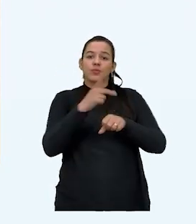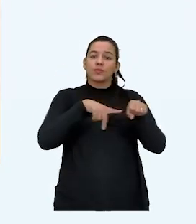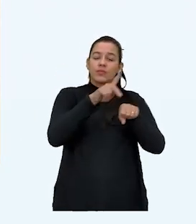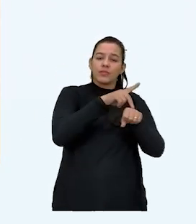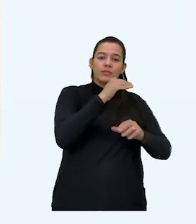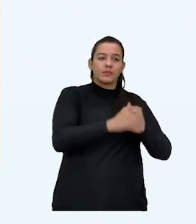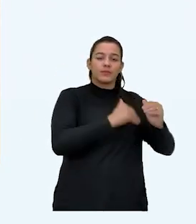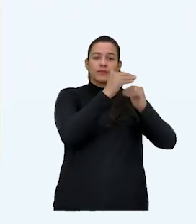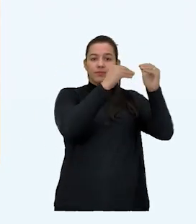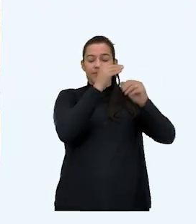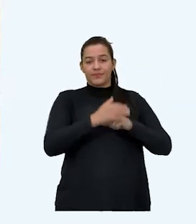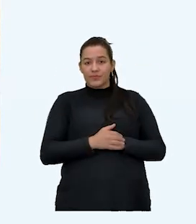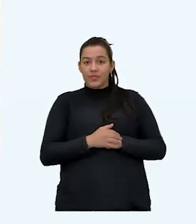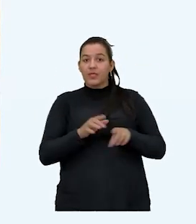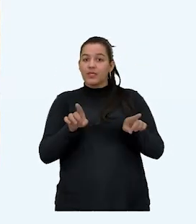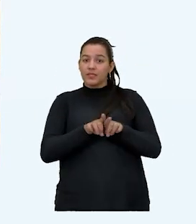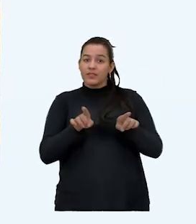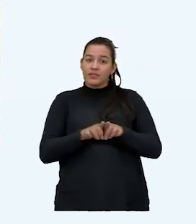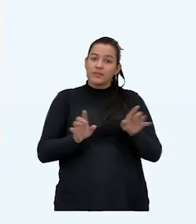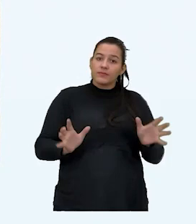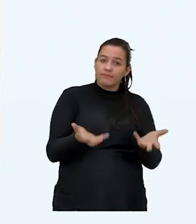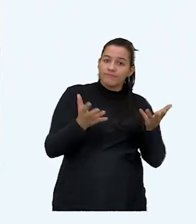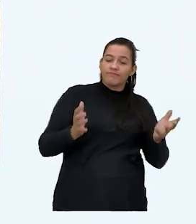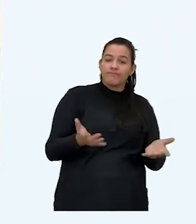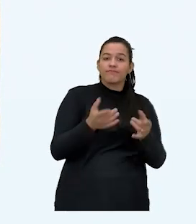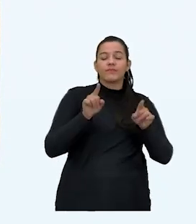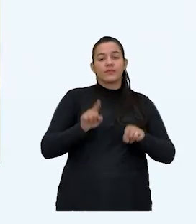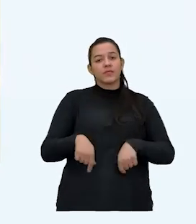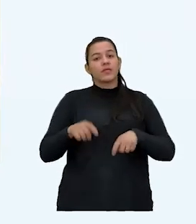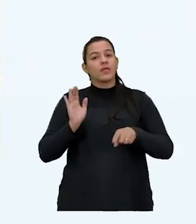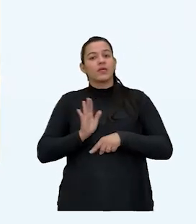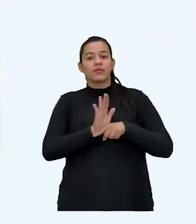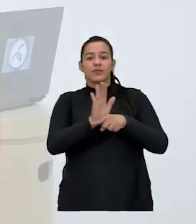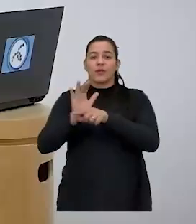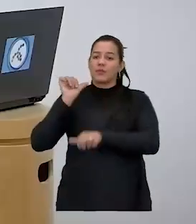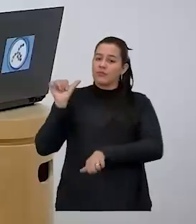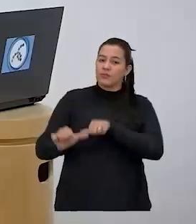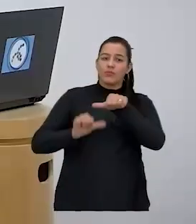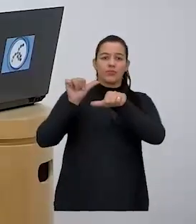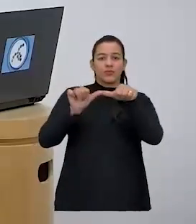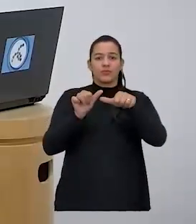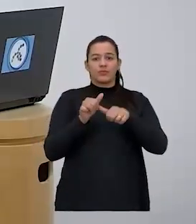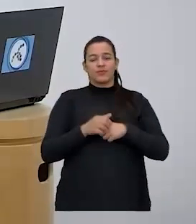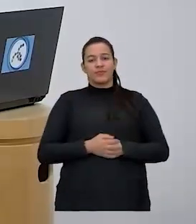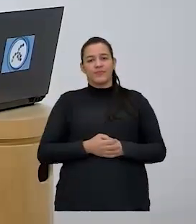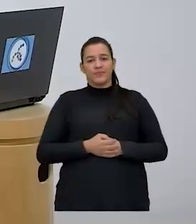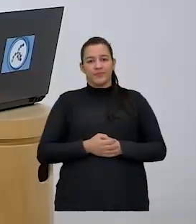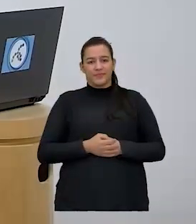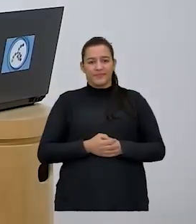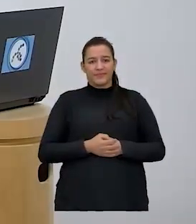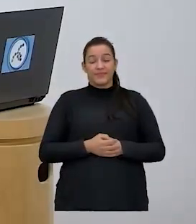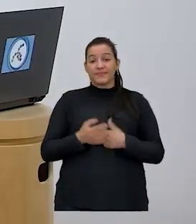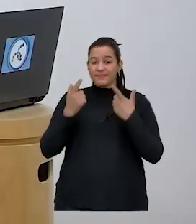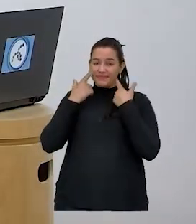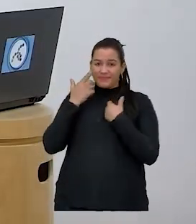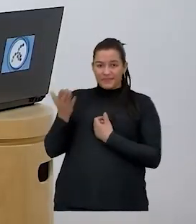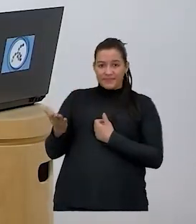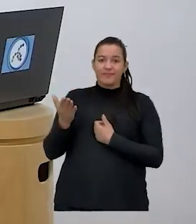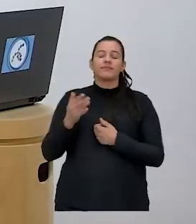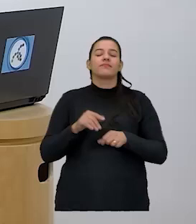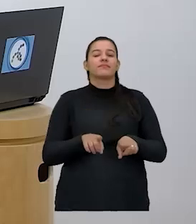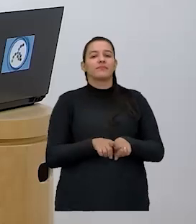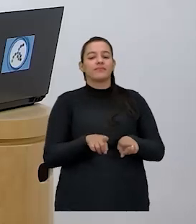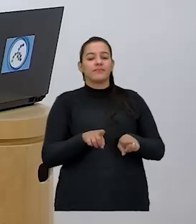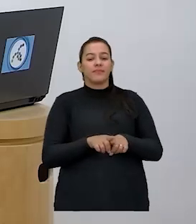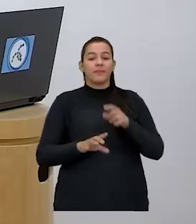desenvolvimento. Iniciativas como essas têm ajudado a transformar a realidade de outros países. É isso aí, então vocês viram, né, como